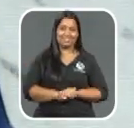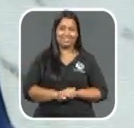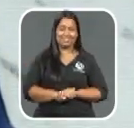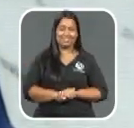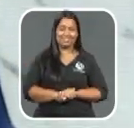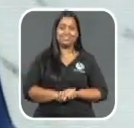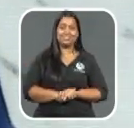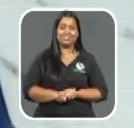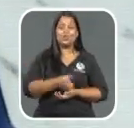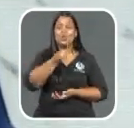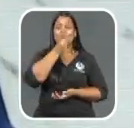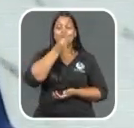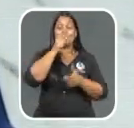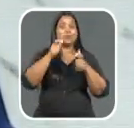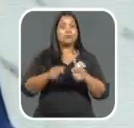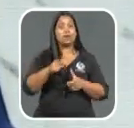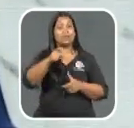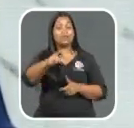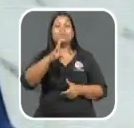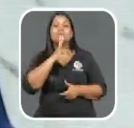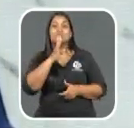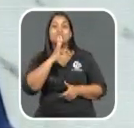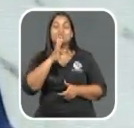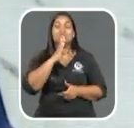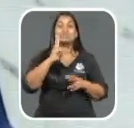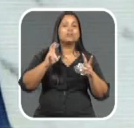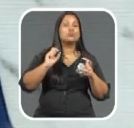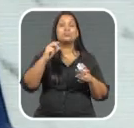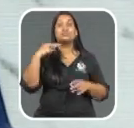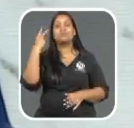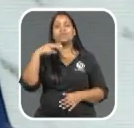Progressistas. Questão de Ordem é um espaço para você conhecer mais